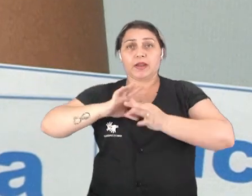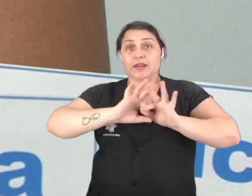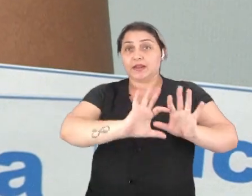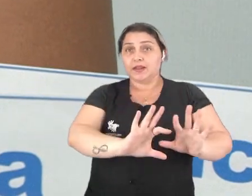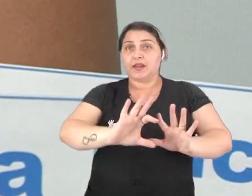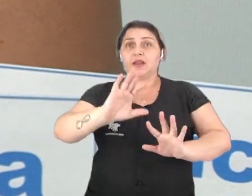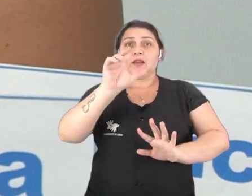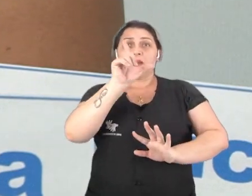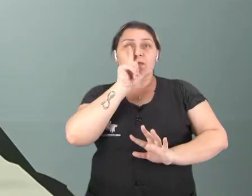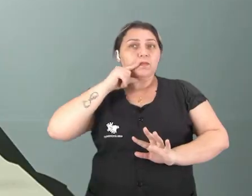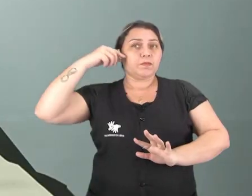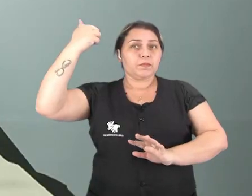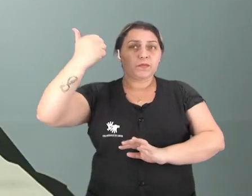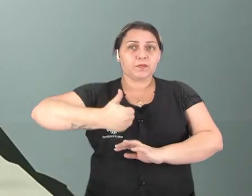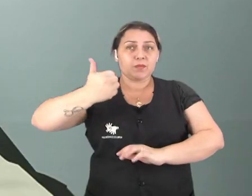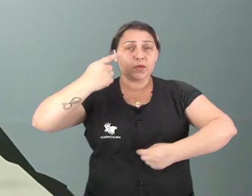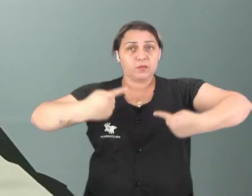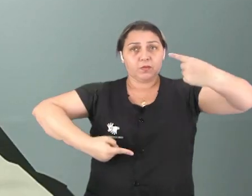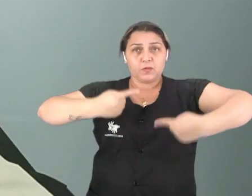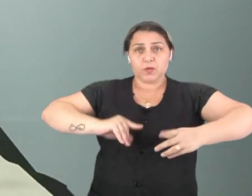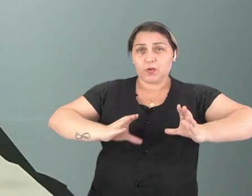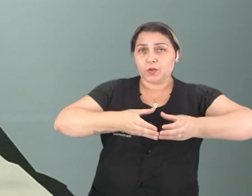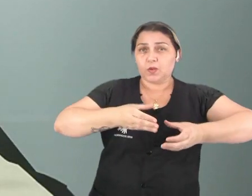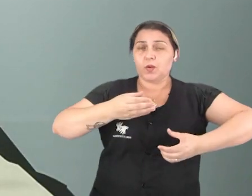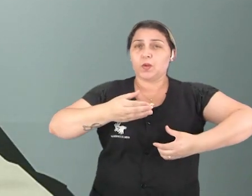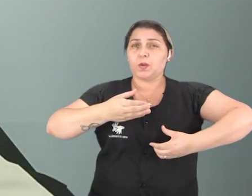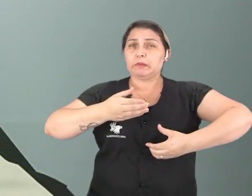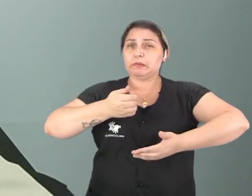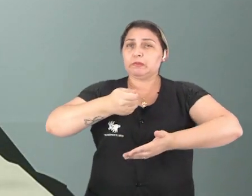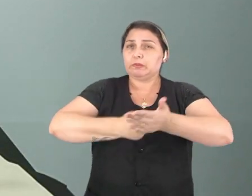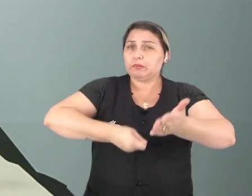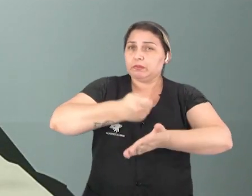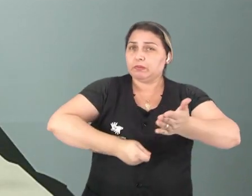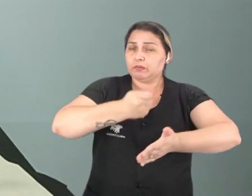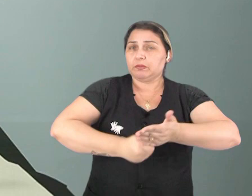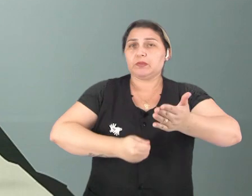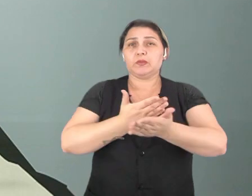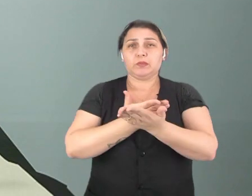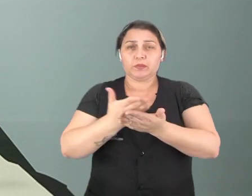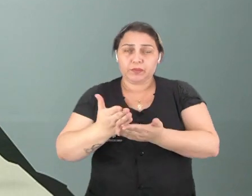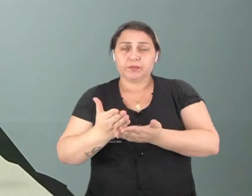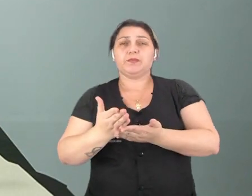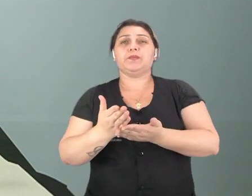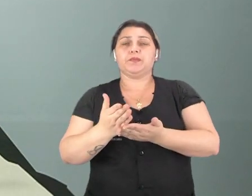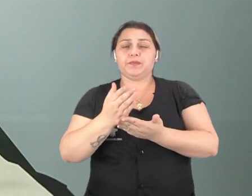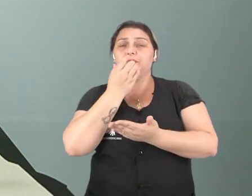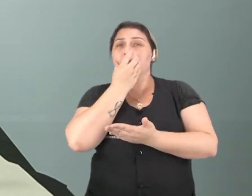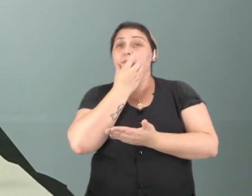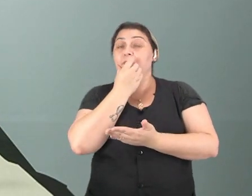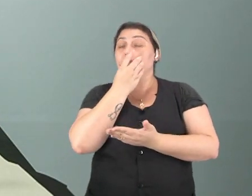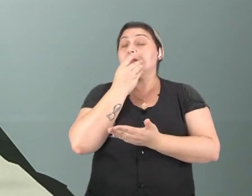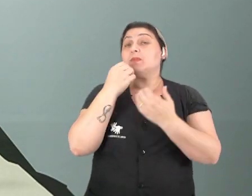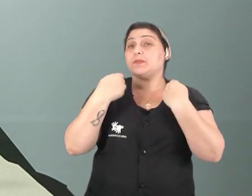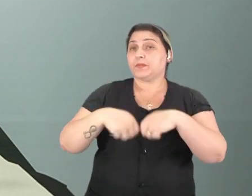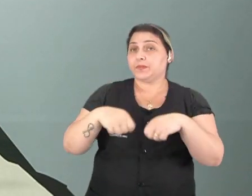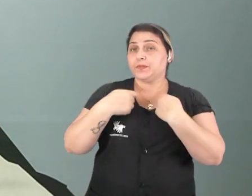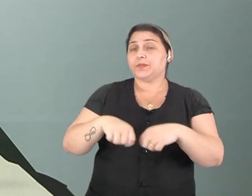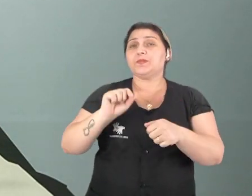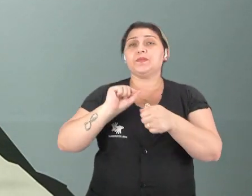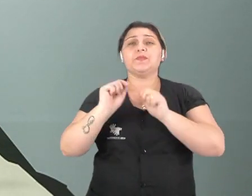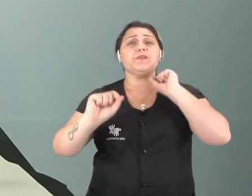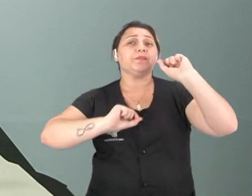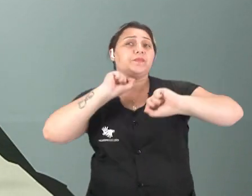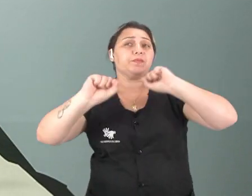Pedro I, os políticos começaram a pressionar, né, e ele teve que,